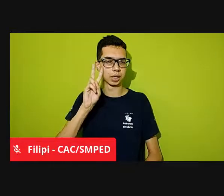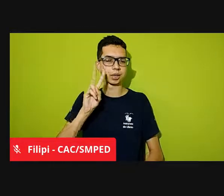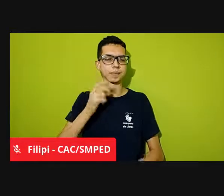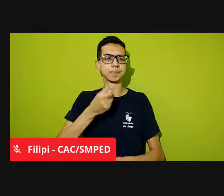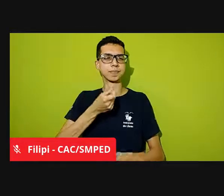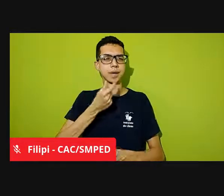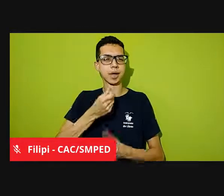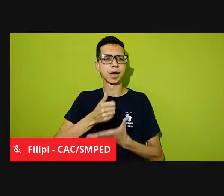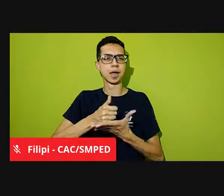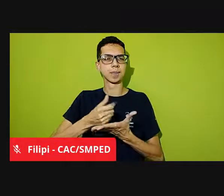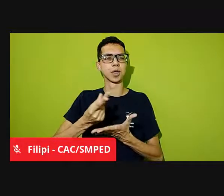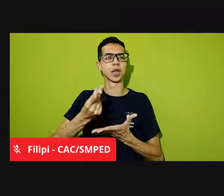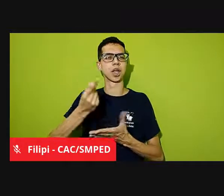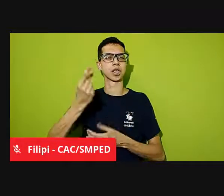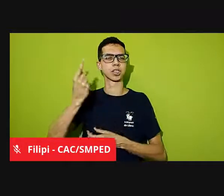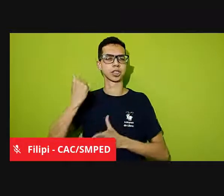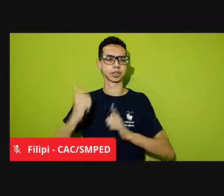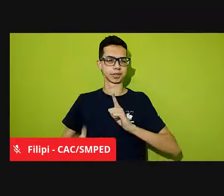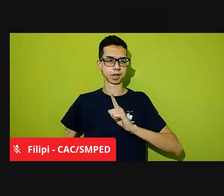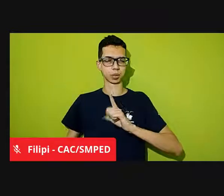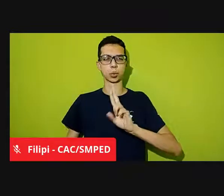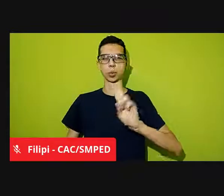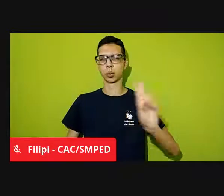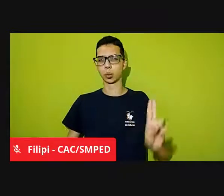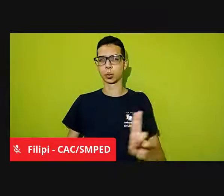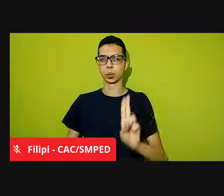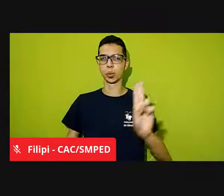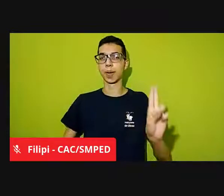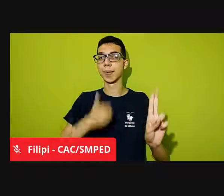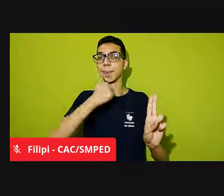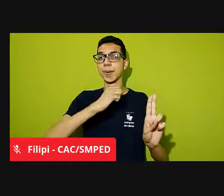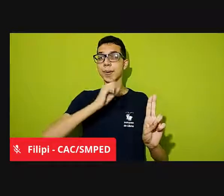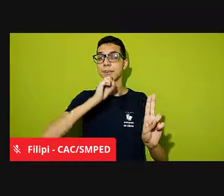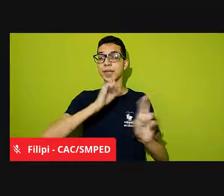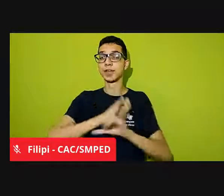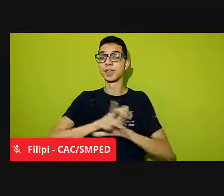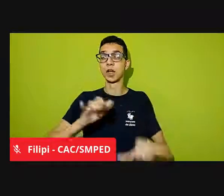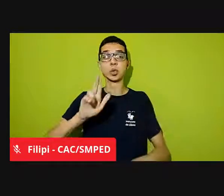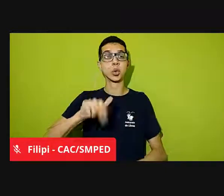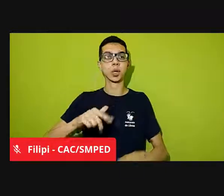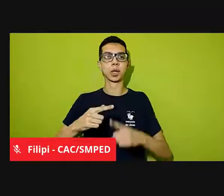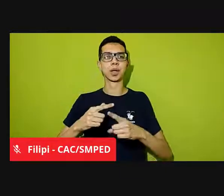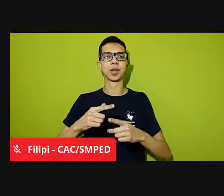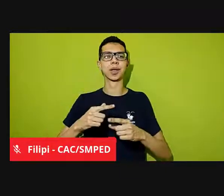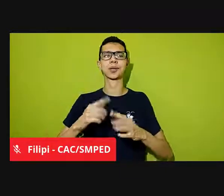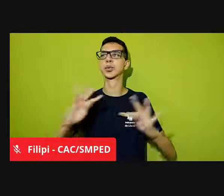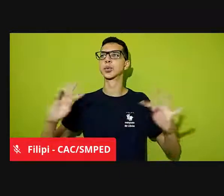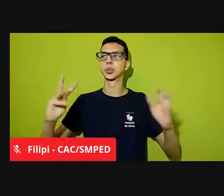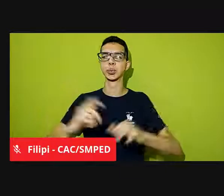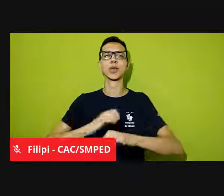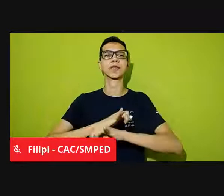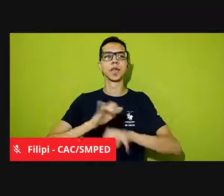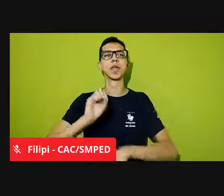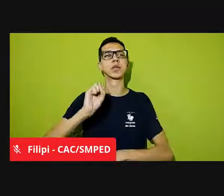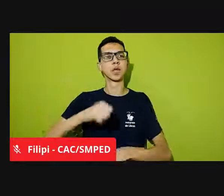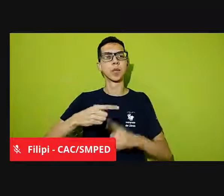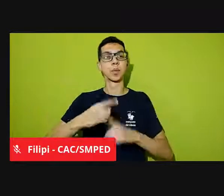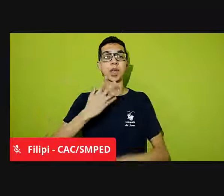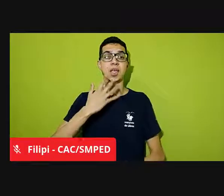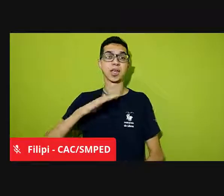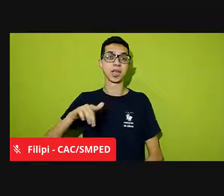medicação. E a minha mãe falou que nunca tomou, mas as pessoas falaram: tomou porque, ó, a criança nasceu assim, né? E aí eu passei por